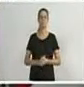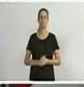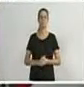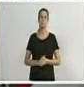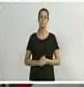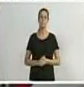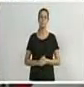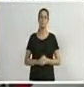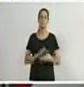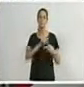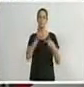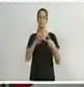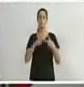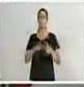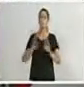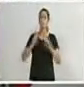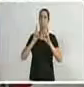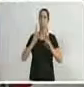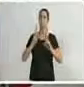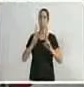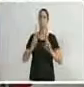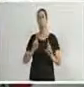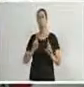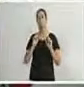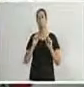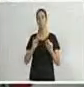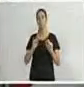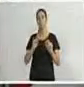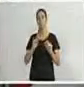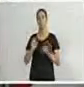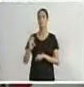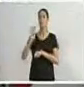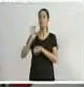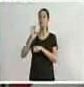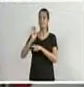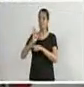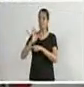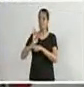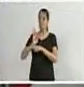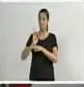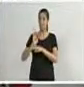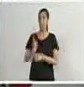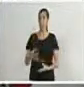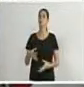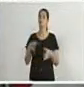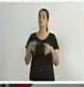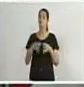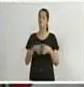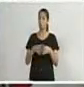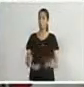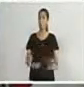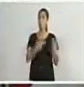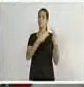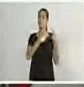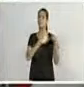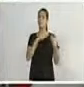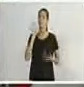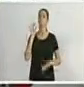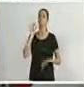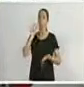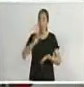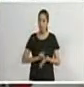E a esperança no sentido de que o Estado, os responsáveis, façam a sua parte e